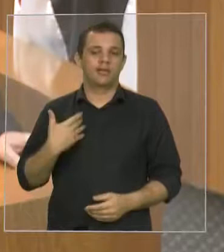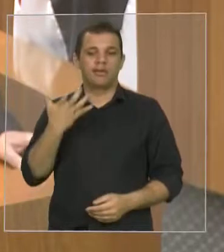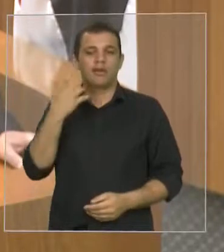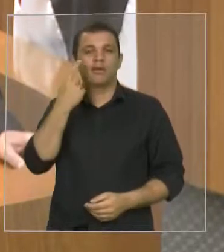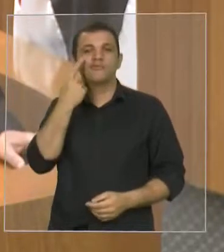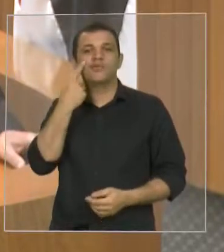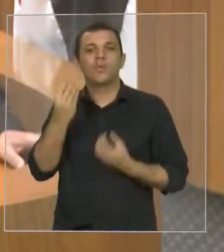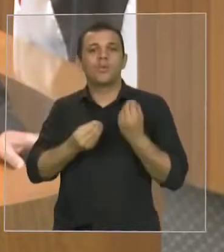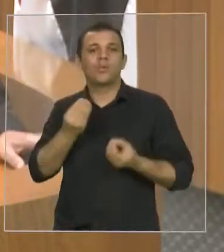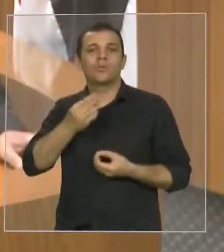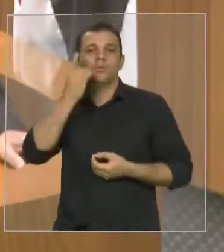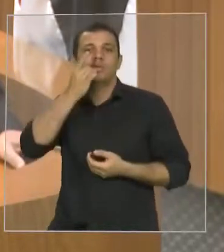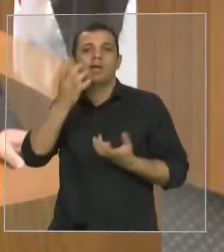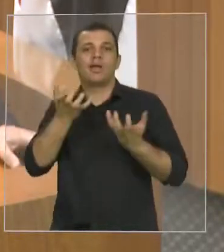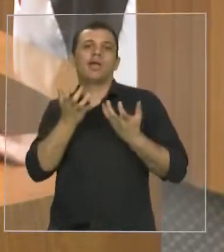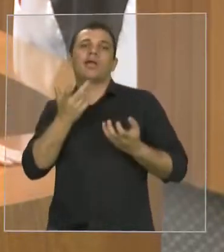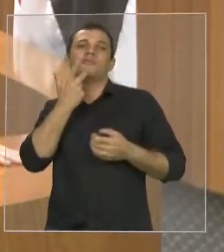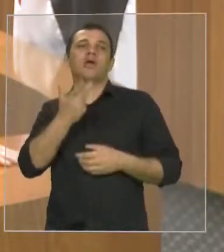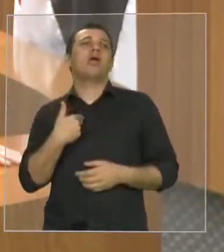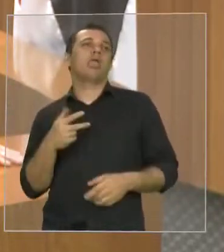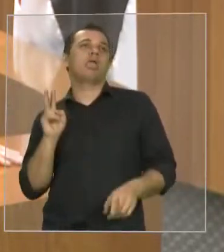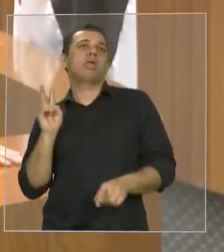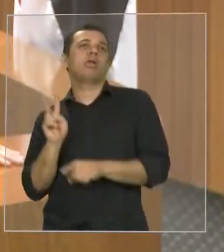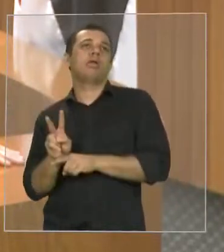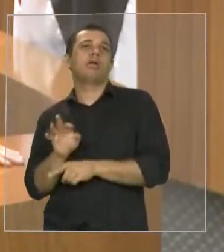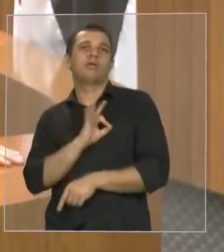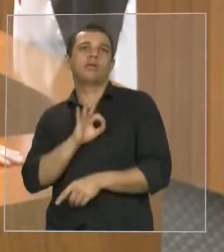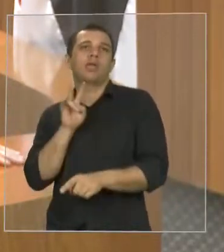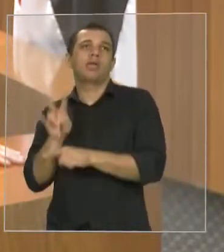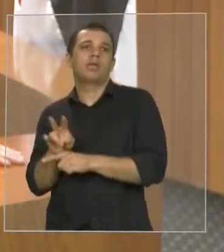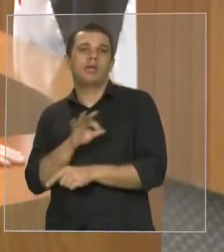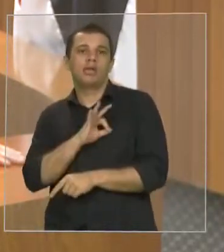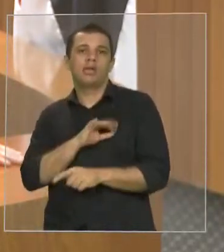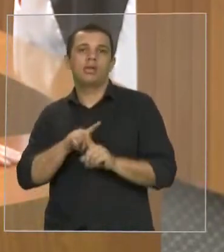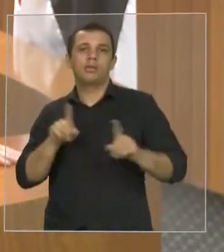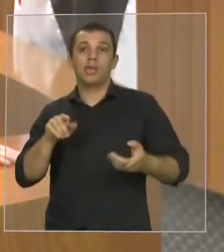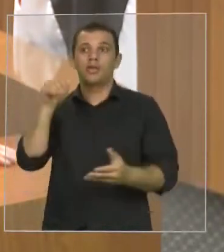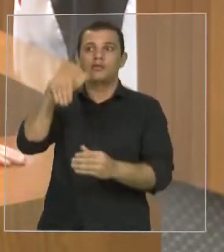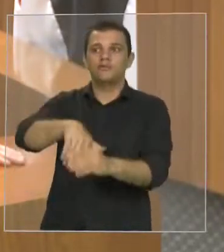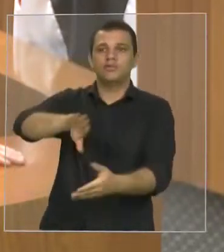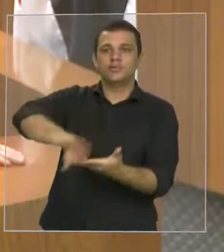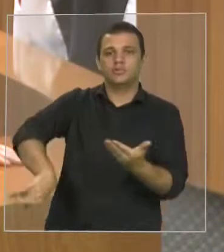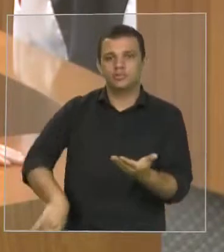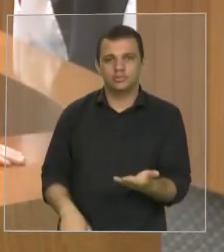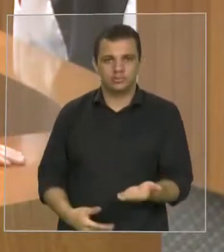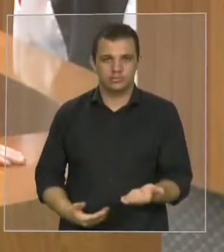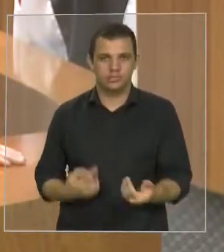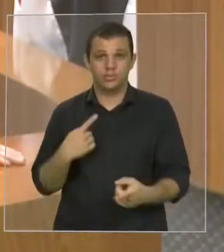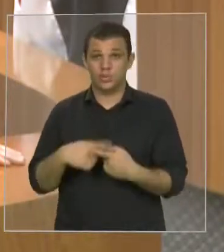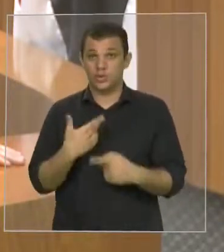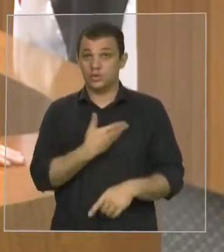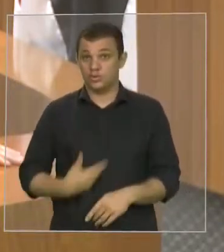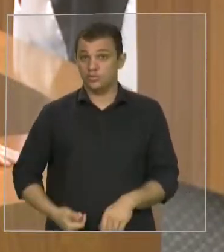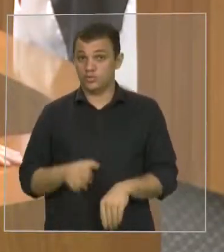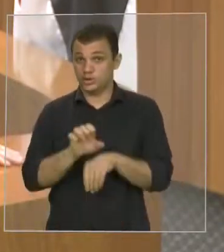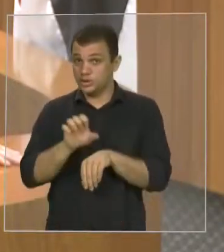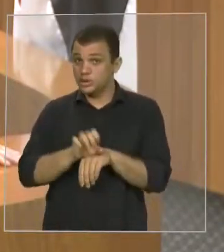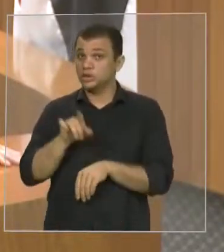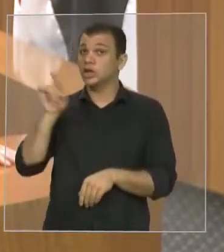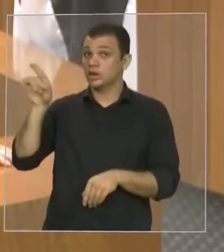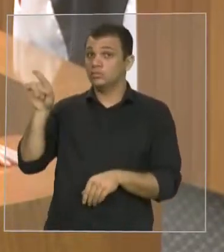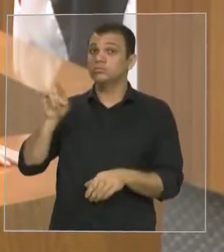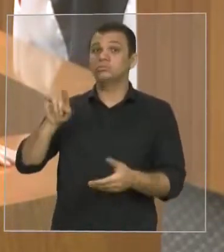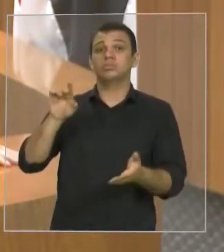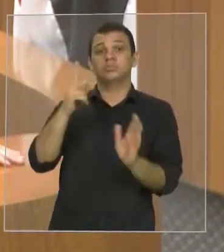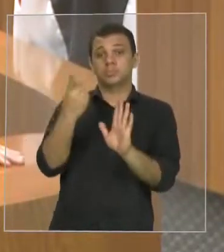os deputados que gostam aqui de subir na tribuna para defender policial militar, porque o governo do Estado retirou o representante do policial militar. Eu quero ver